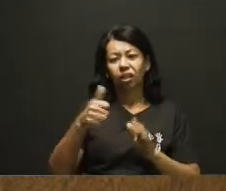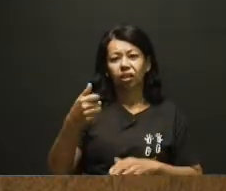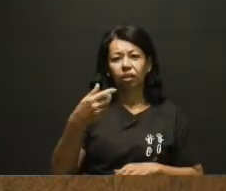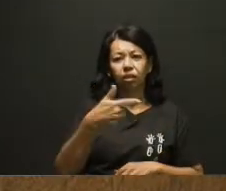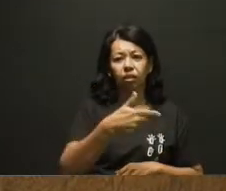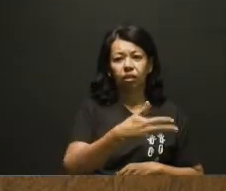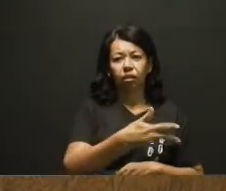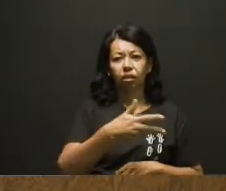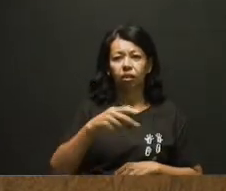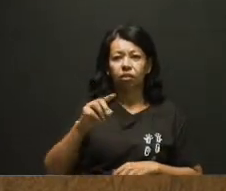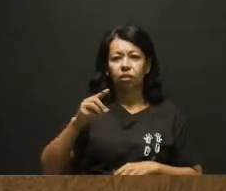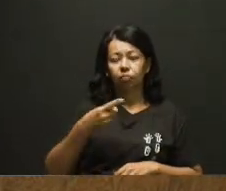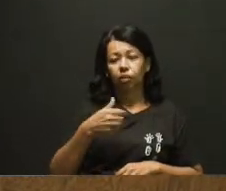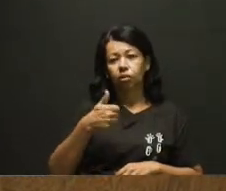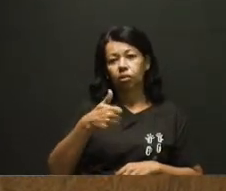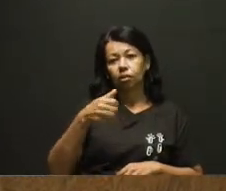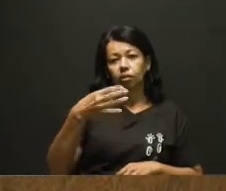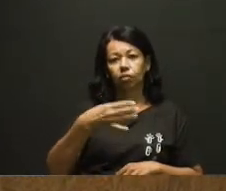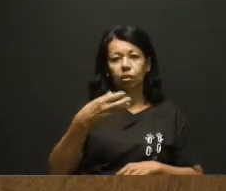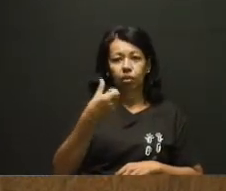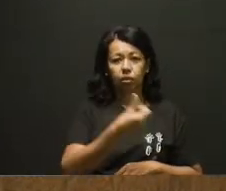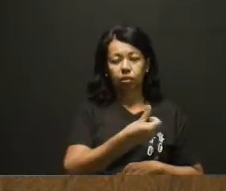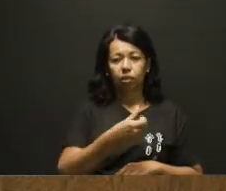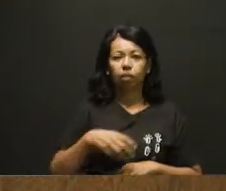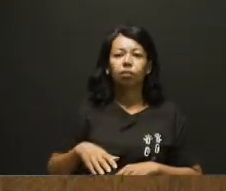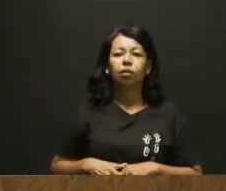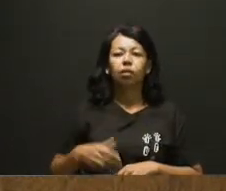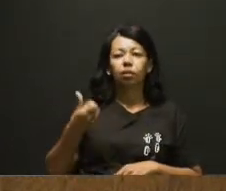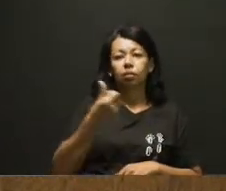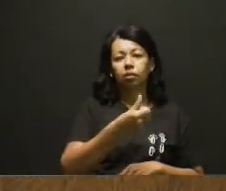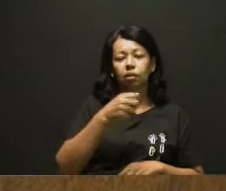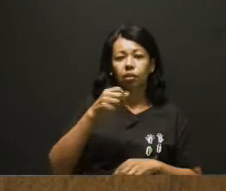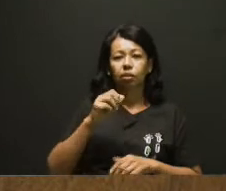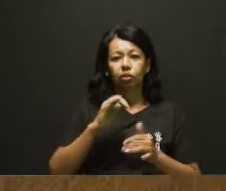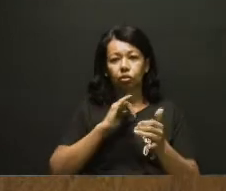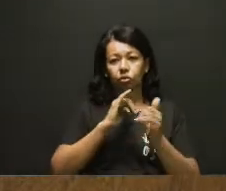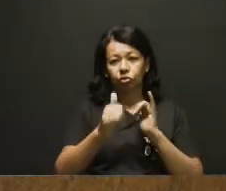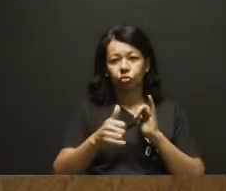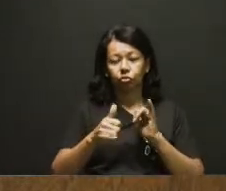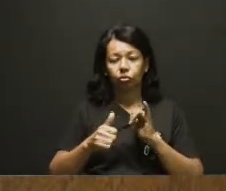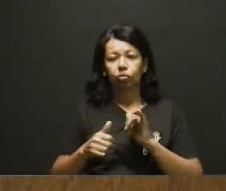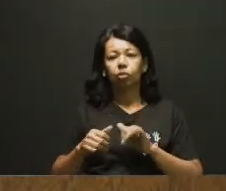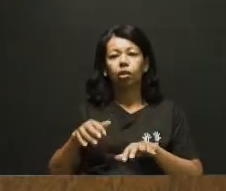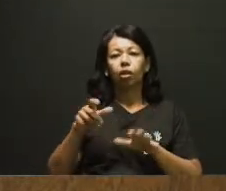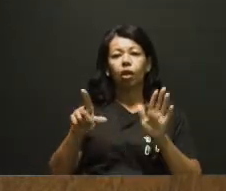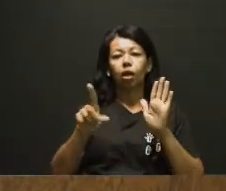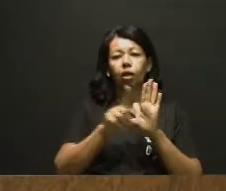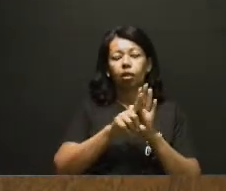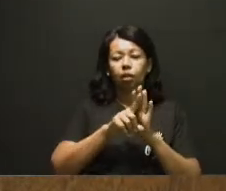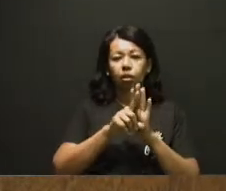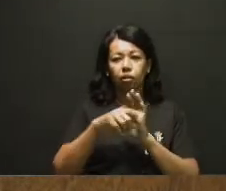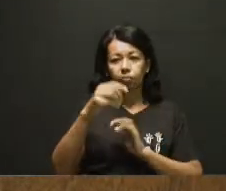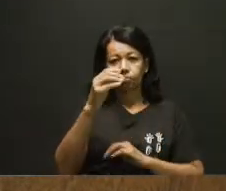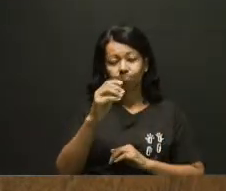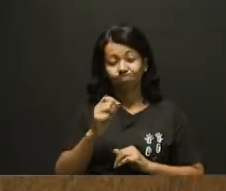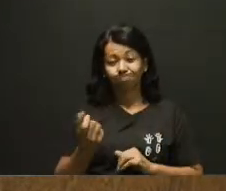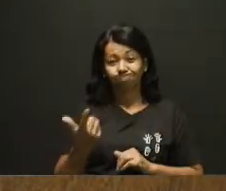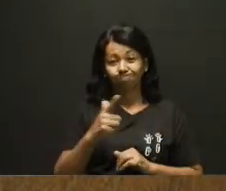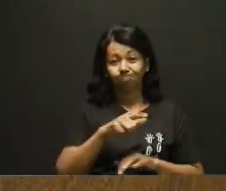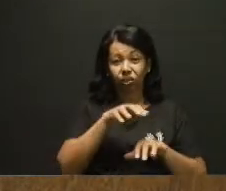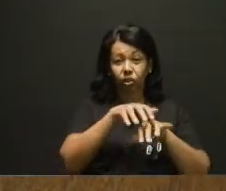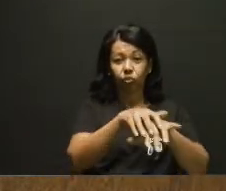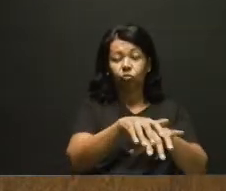146 de 6 de julho de 2015 a lei brasileira de inclusão da pessoa com deficiência assim